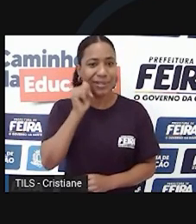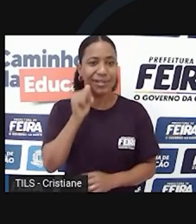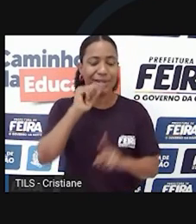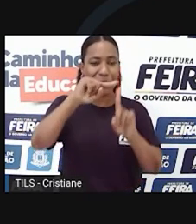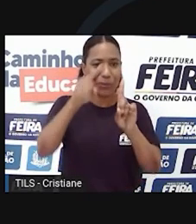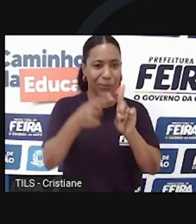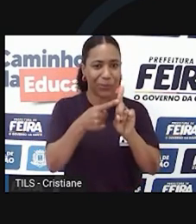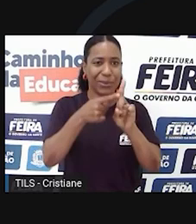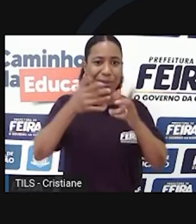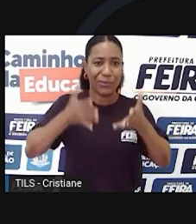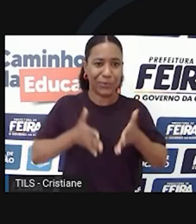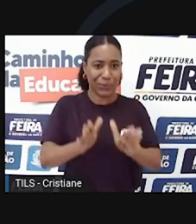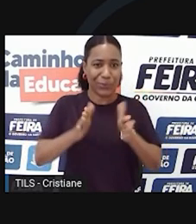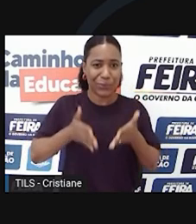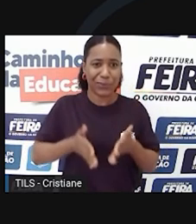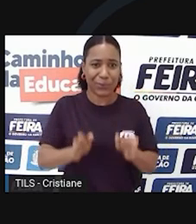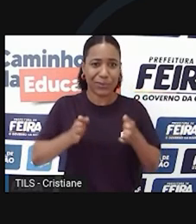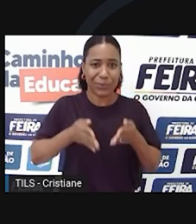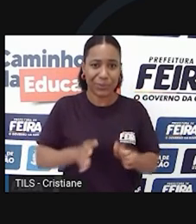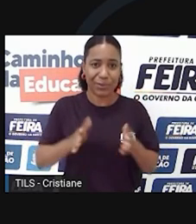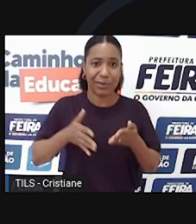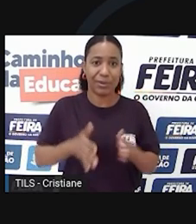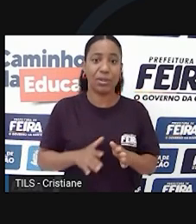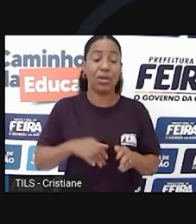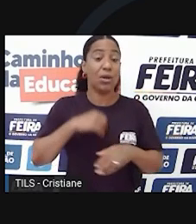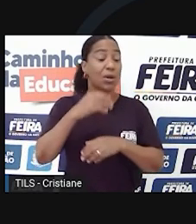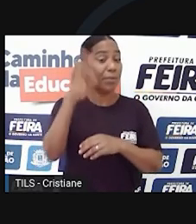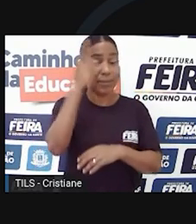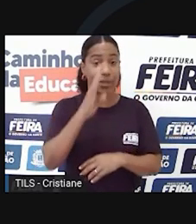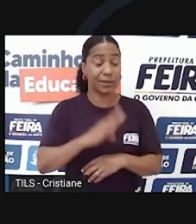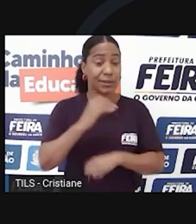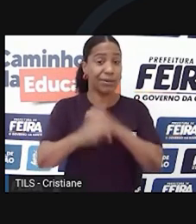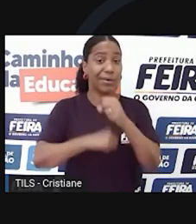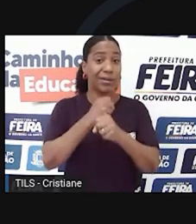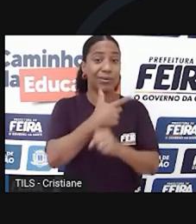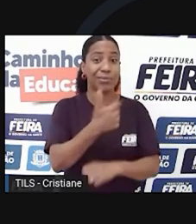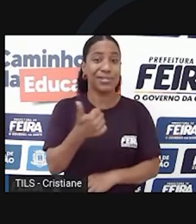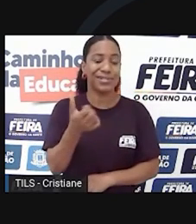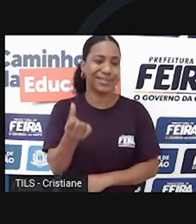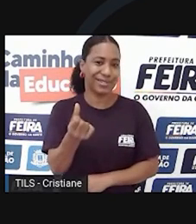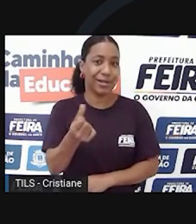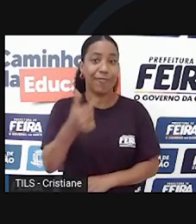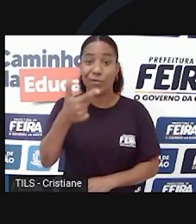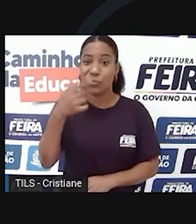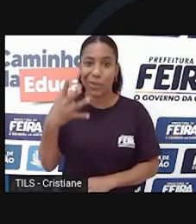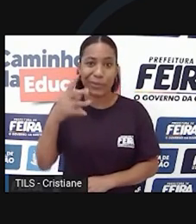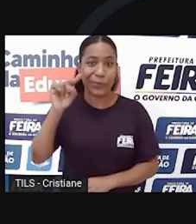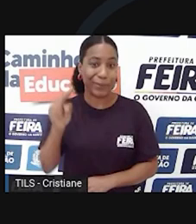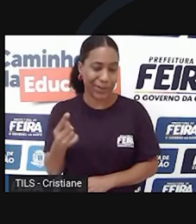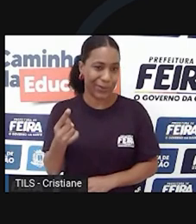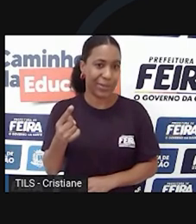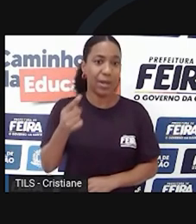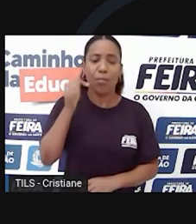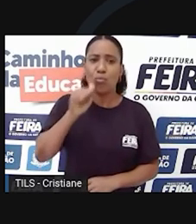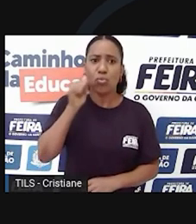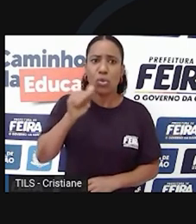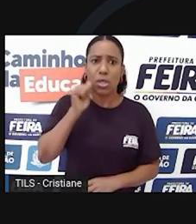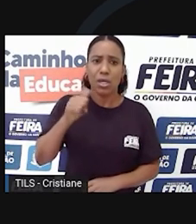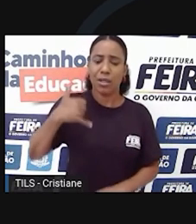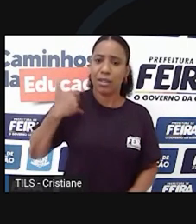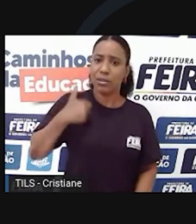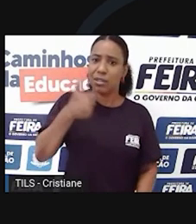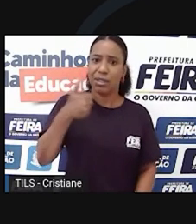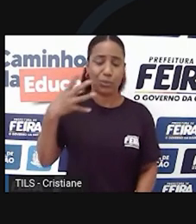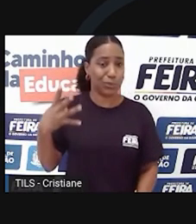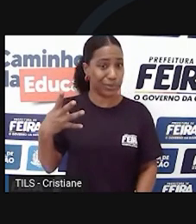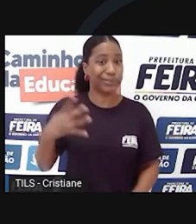em 2016, nasceram 24 mil bebês de meninas de até 14 anos de idade e 477 mil de